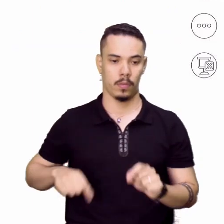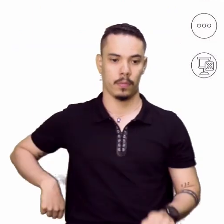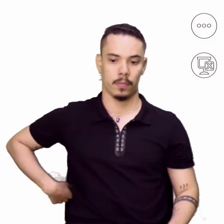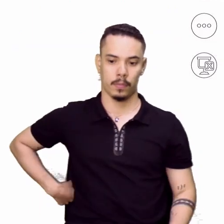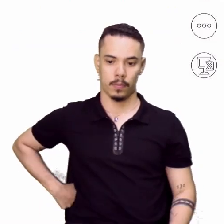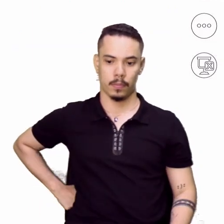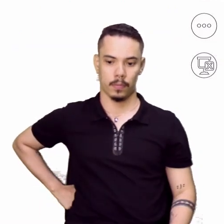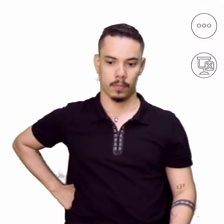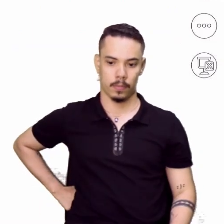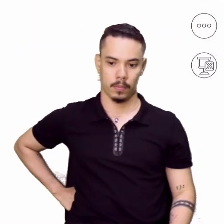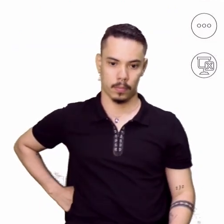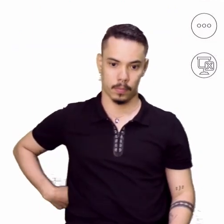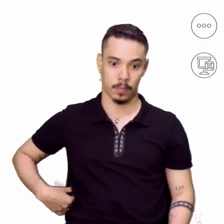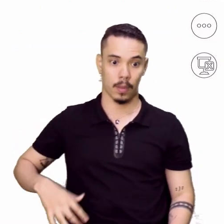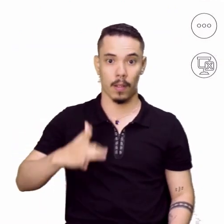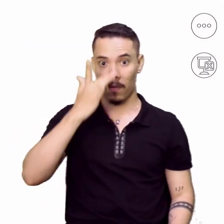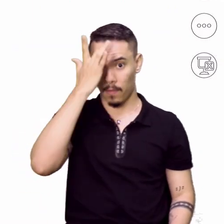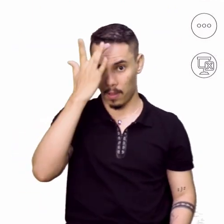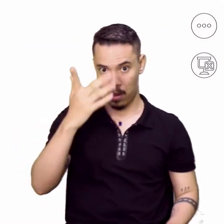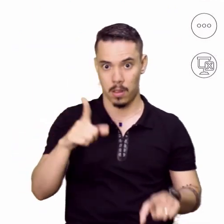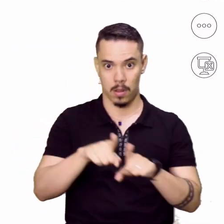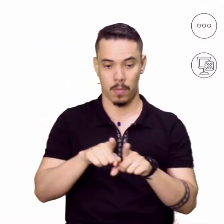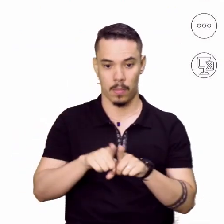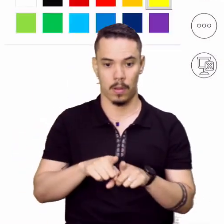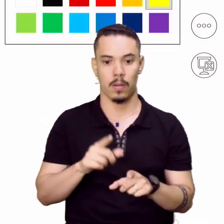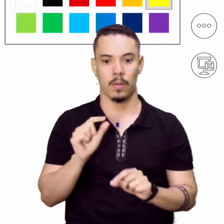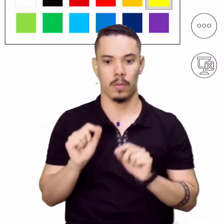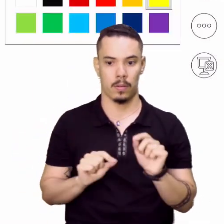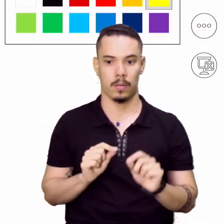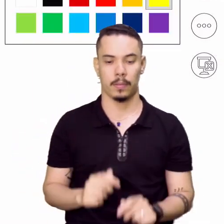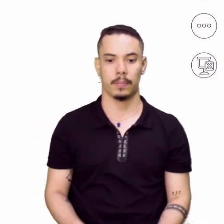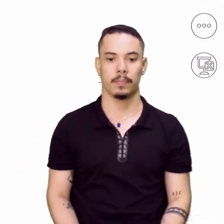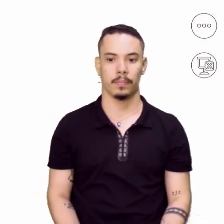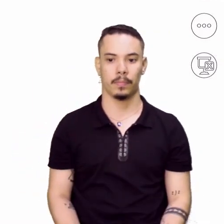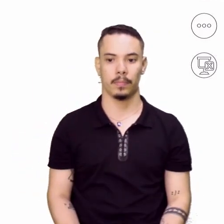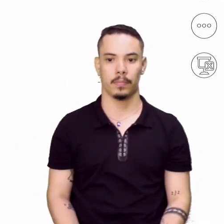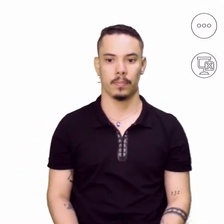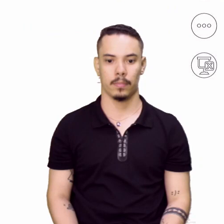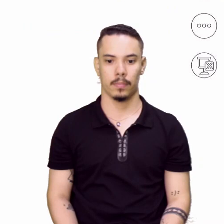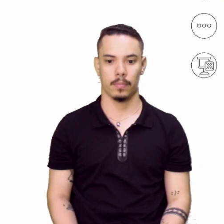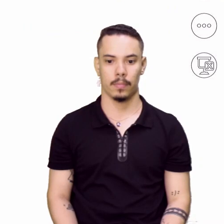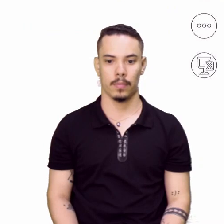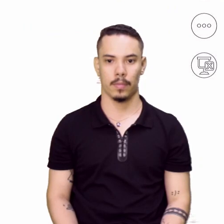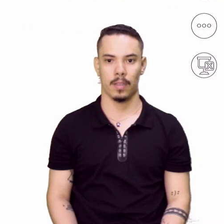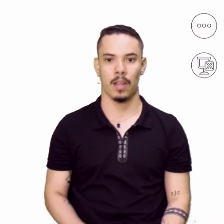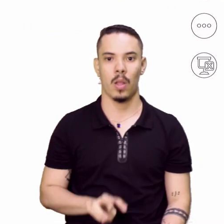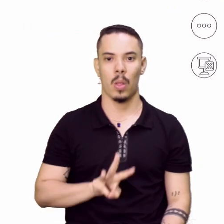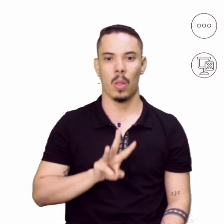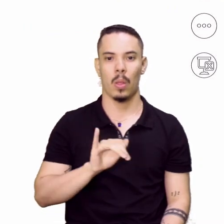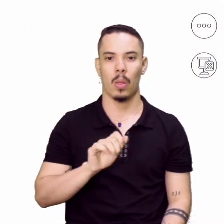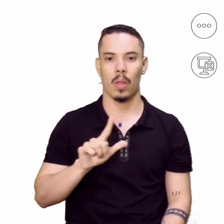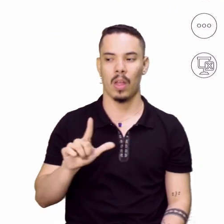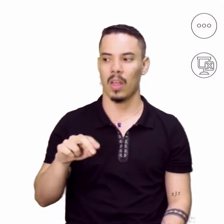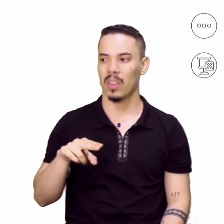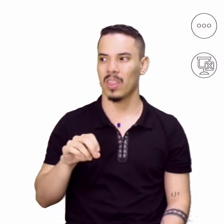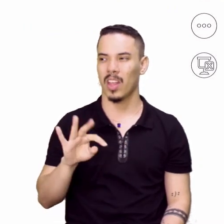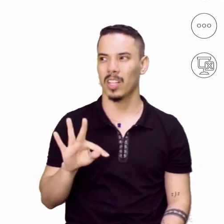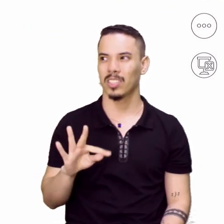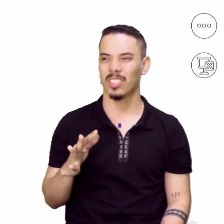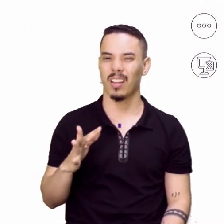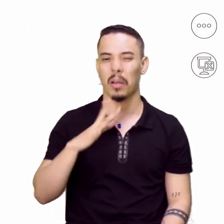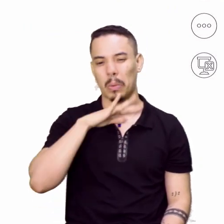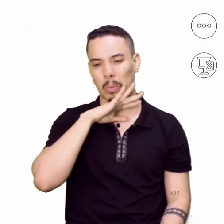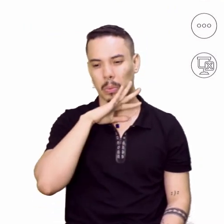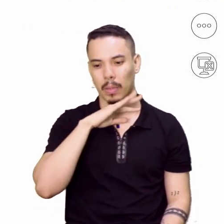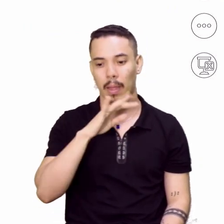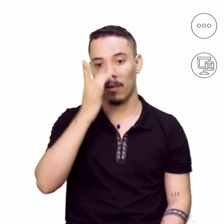seguinte é mais fácil também de falar tenta falar Will not aí Will not não não é tão difícil